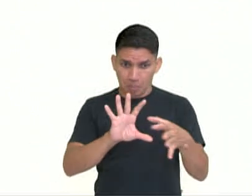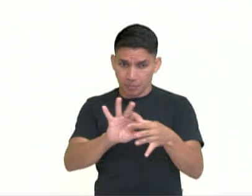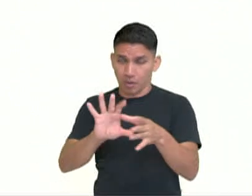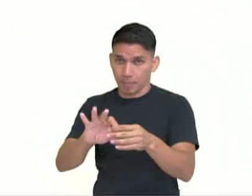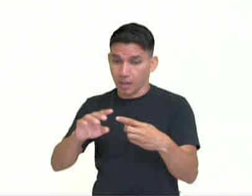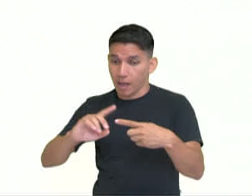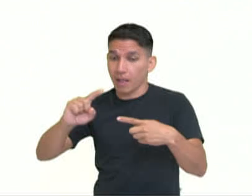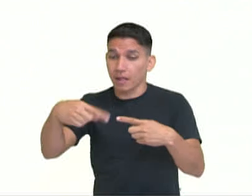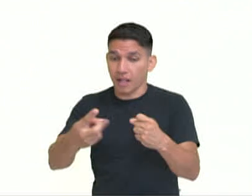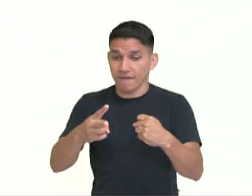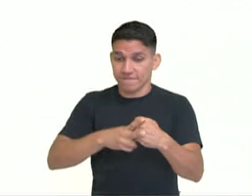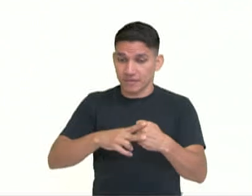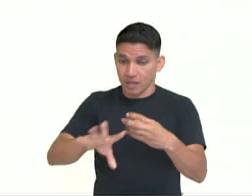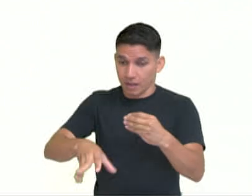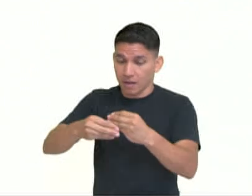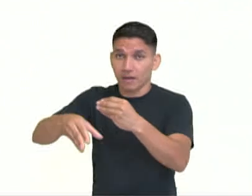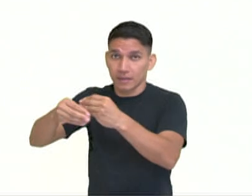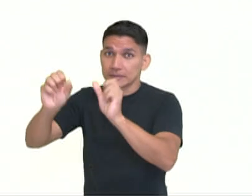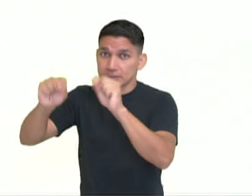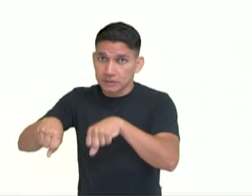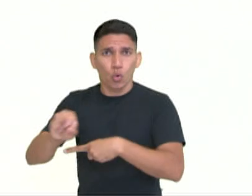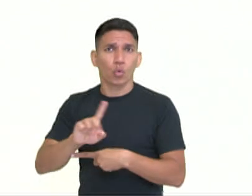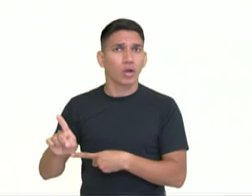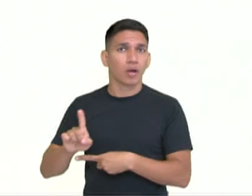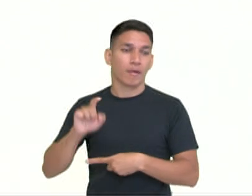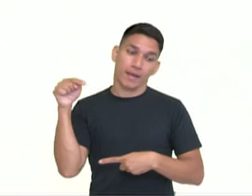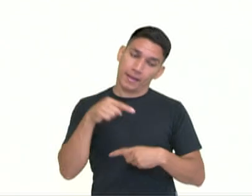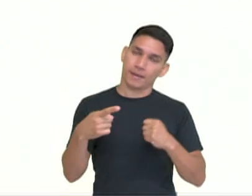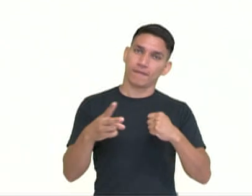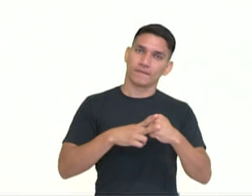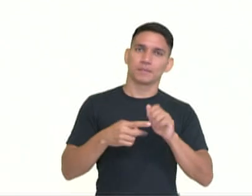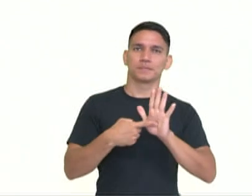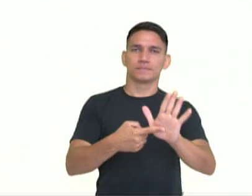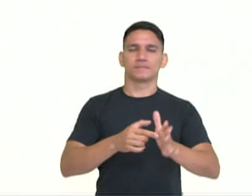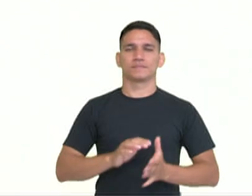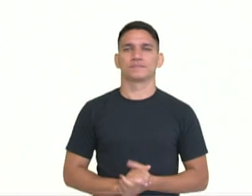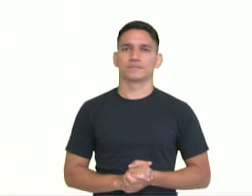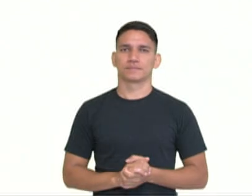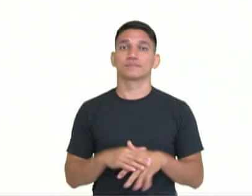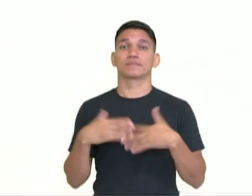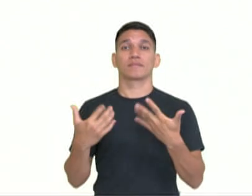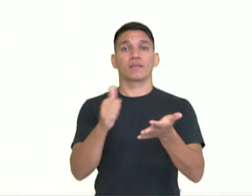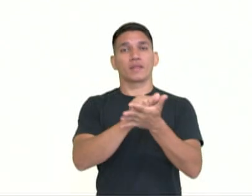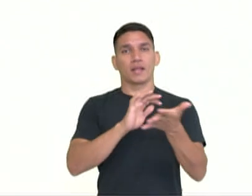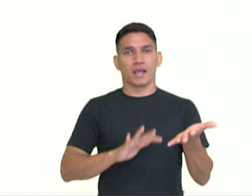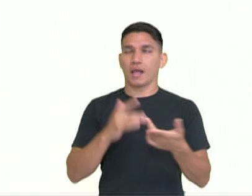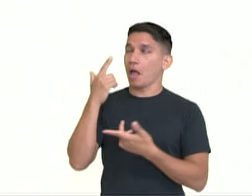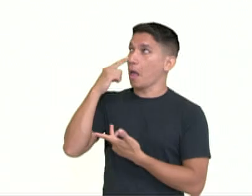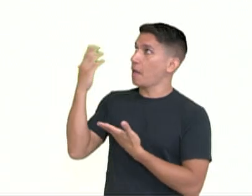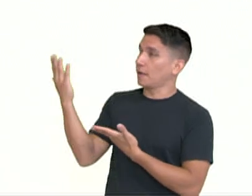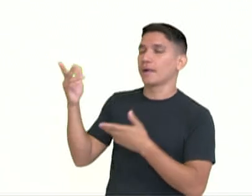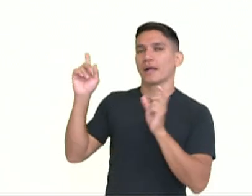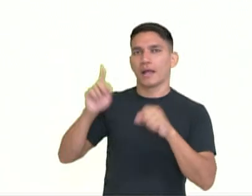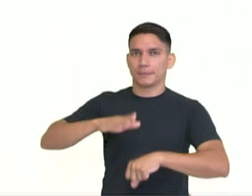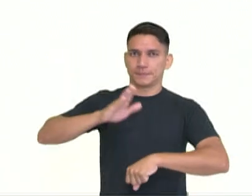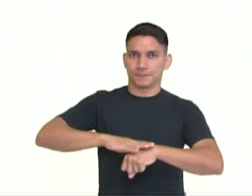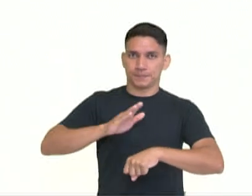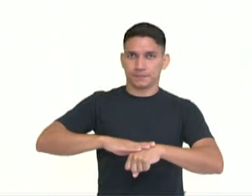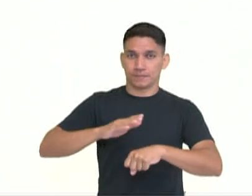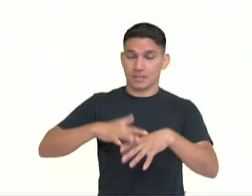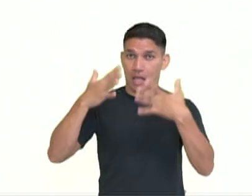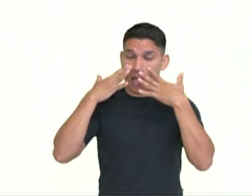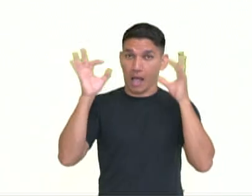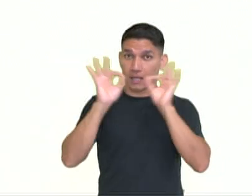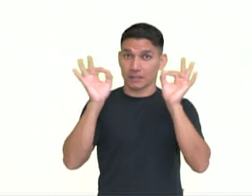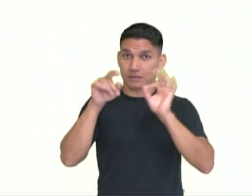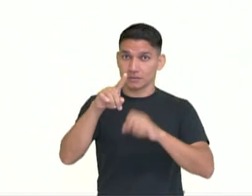após ele uma preposição. Agora nós temos aqui uma atividade mão na massa. Vamos prestar bastante